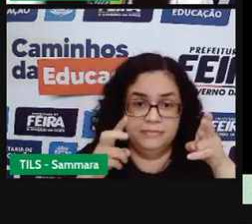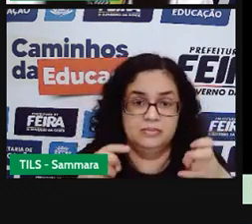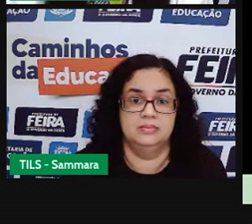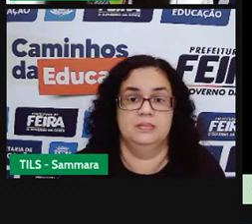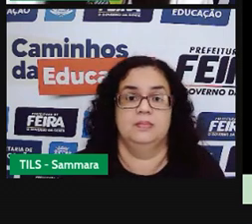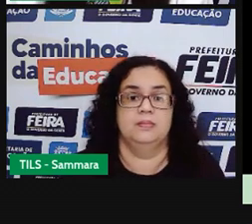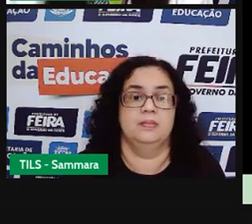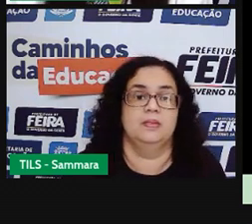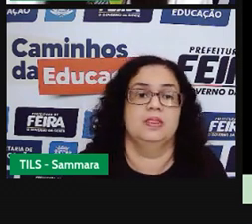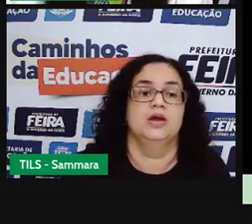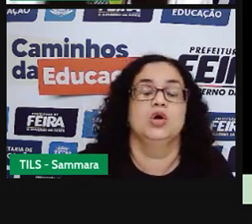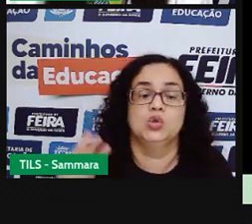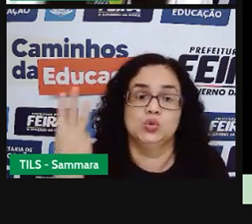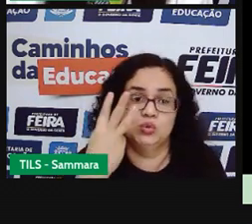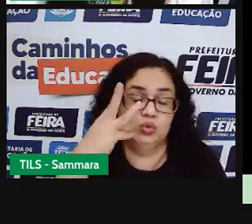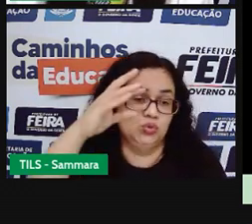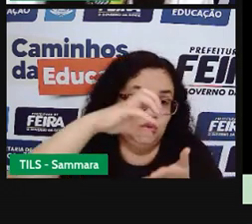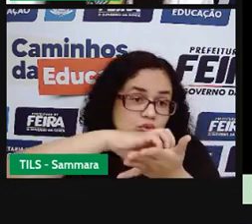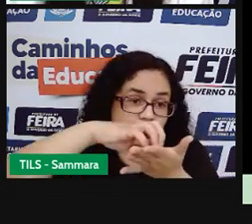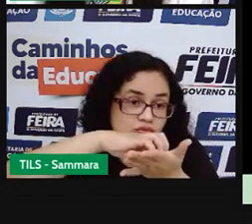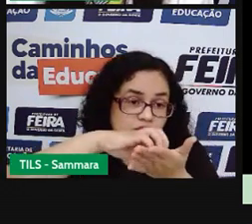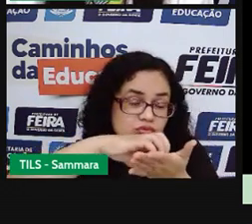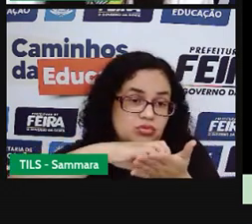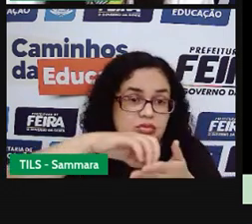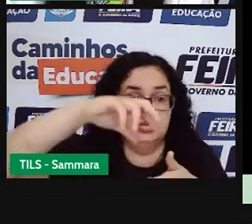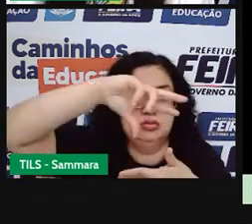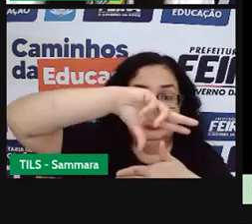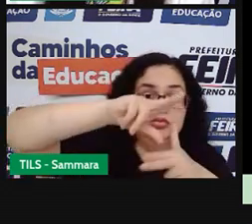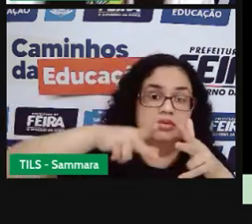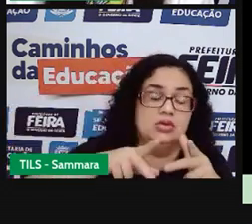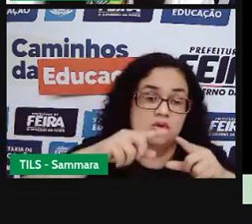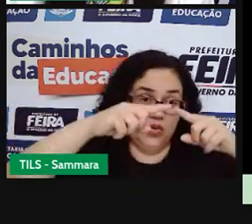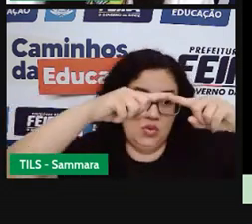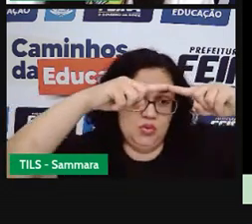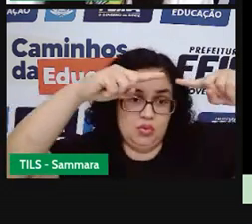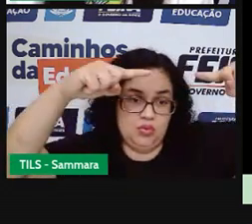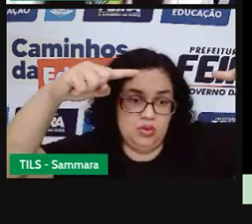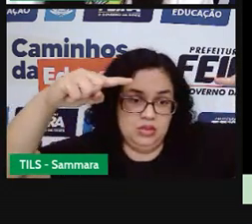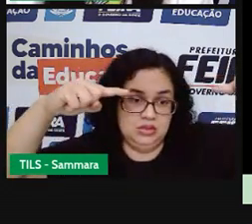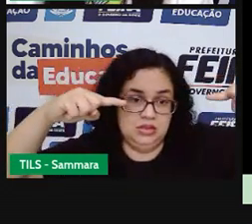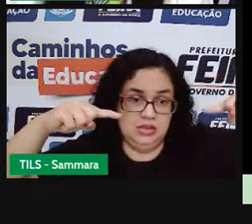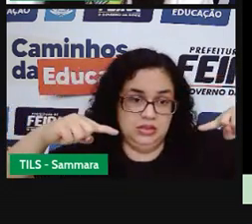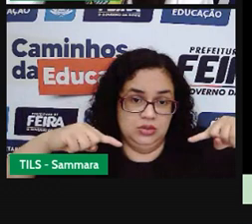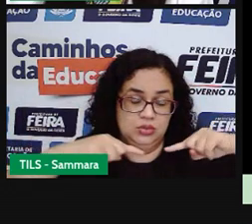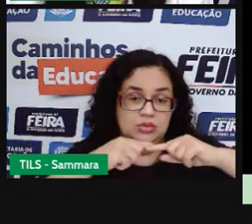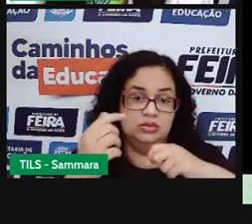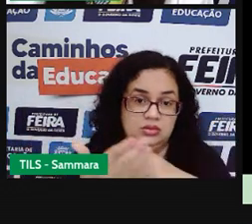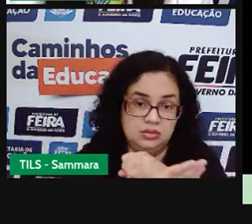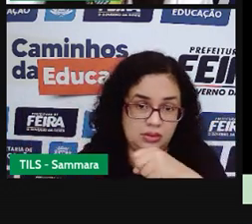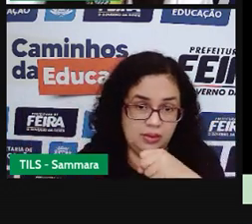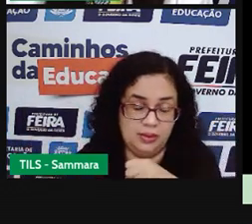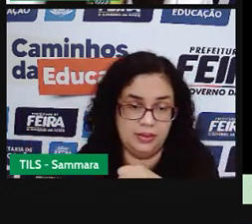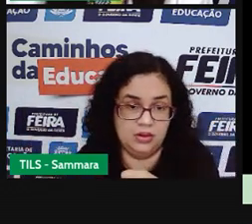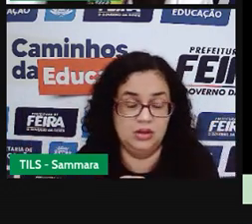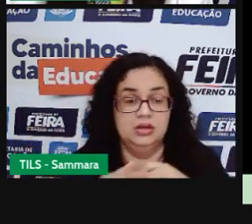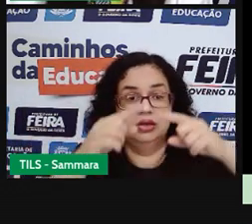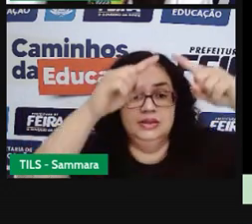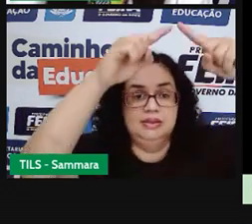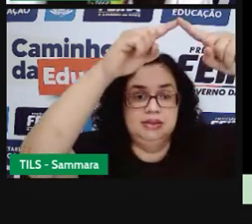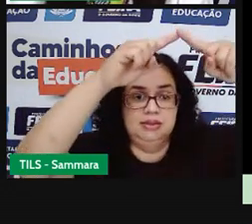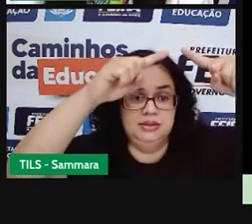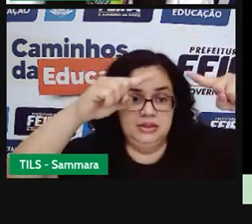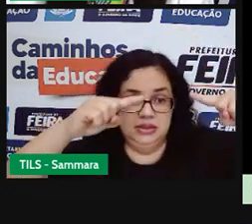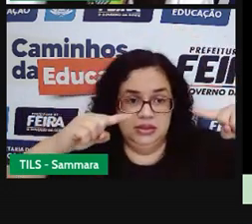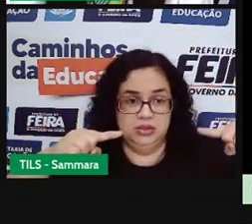um quadrado uma base e triângulos quatro